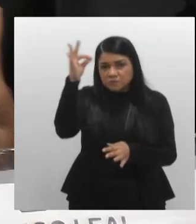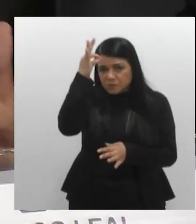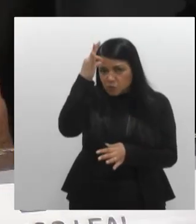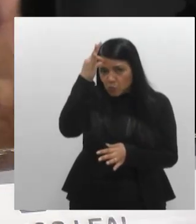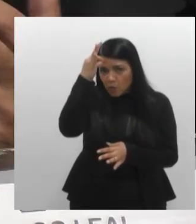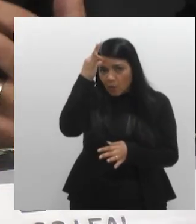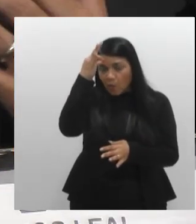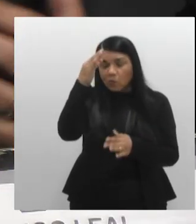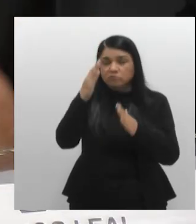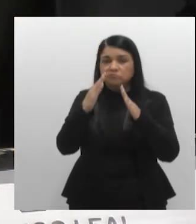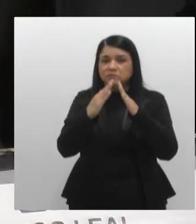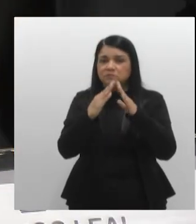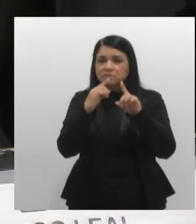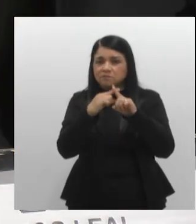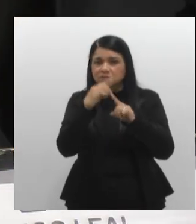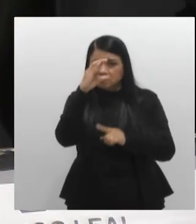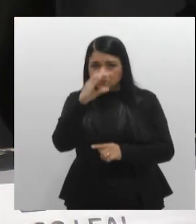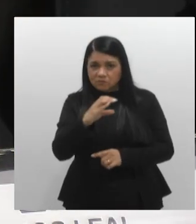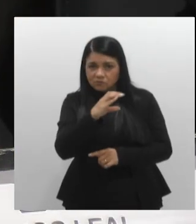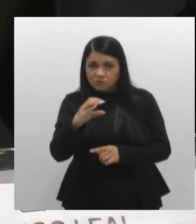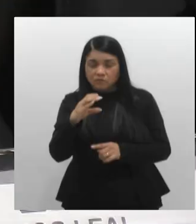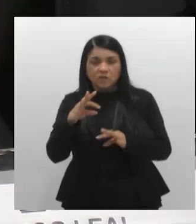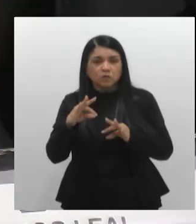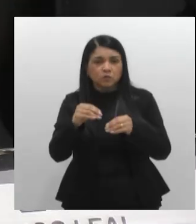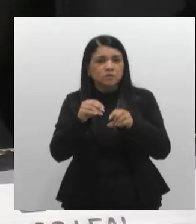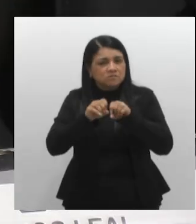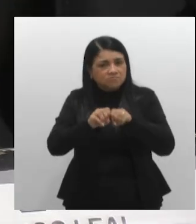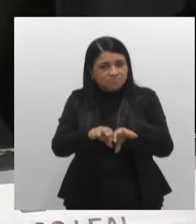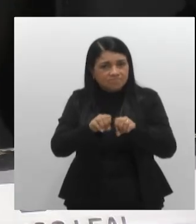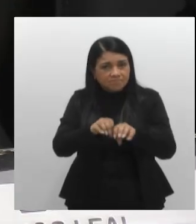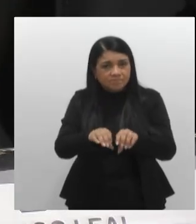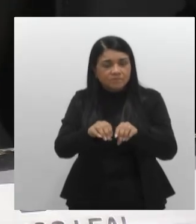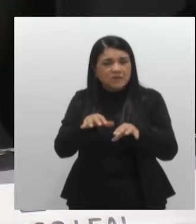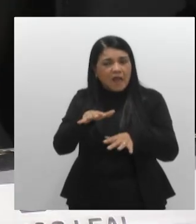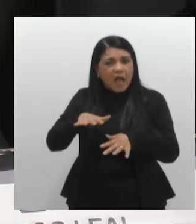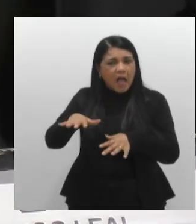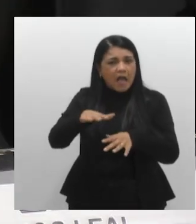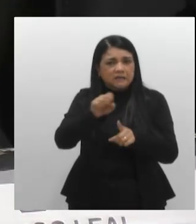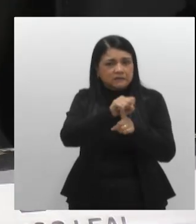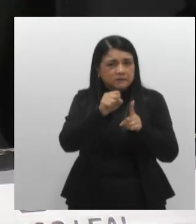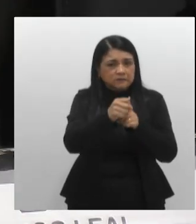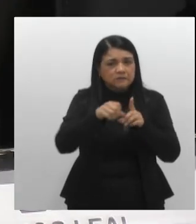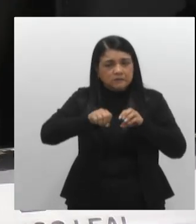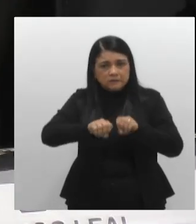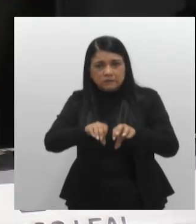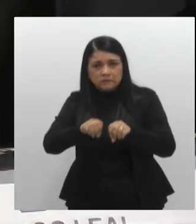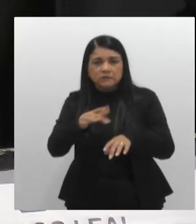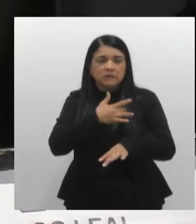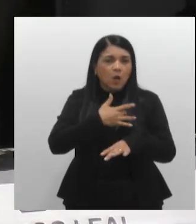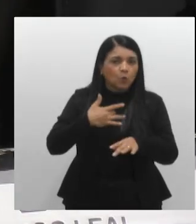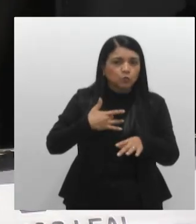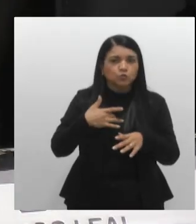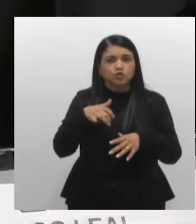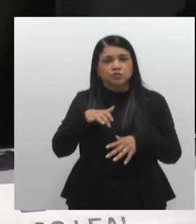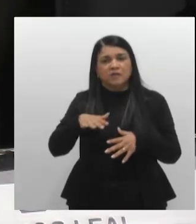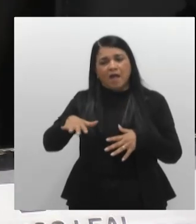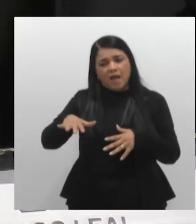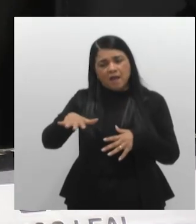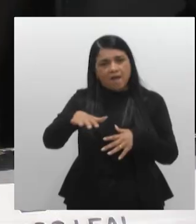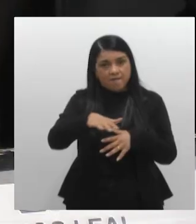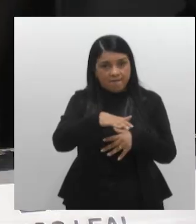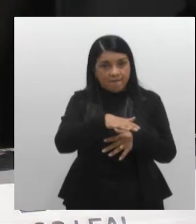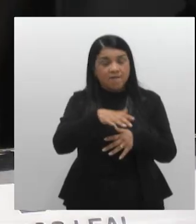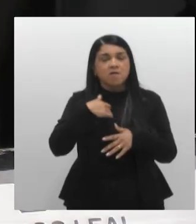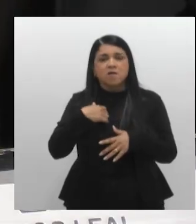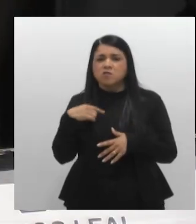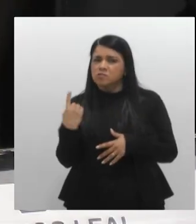pela Igreja Católica e todos os seus ensinamentos em todas as áreas da assistência social, da educação, da saúde, que nós conhecemos, que eu